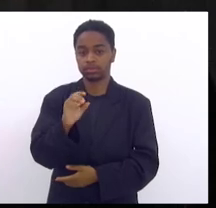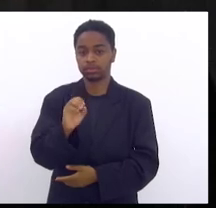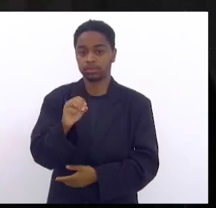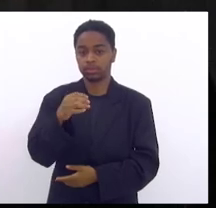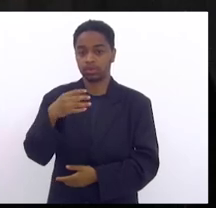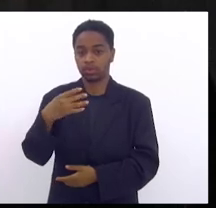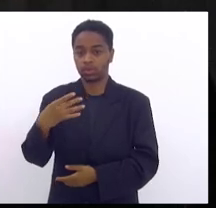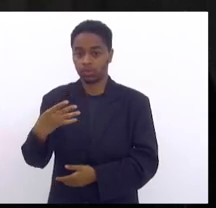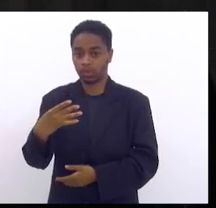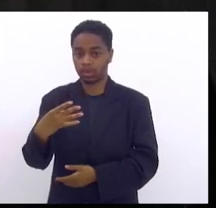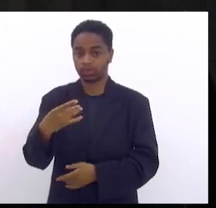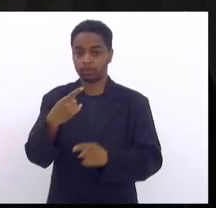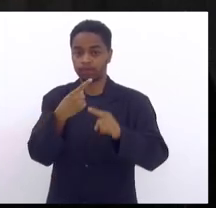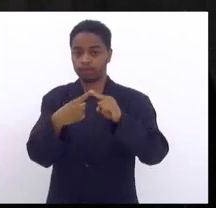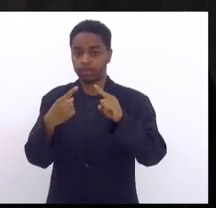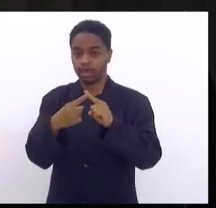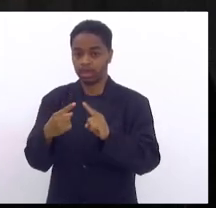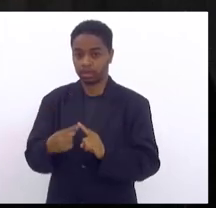104 vetos.